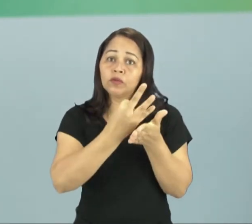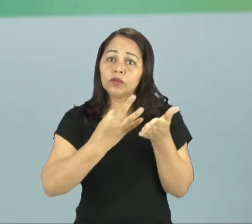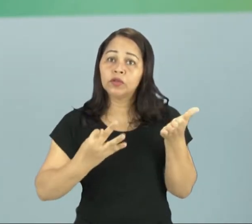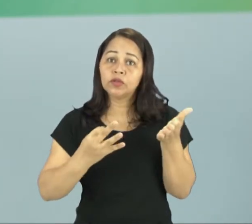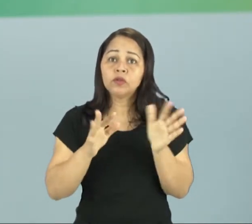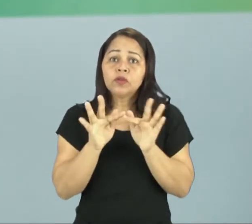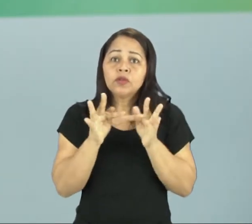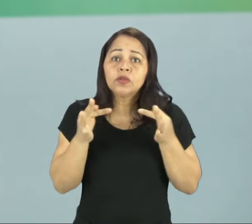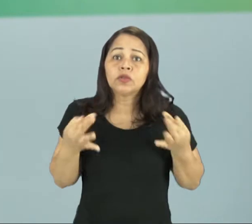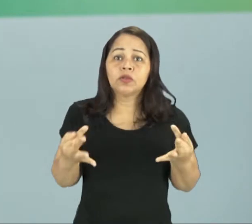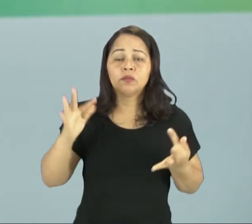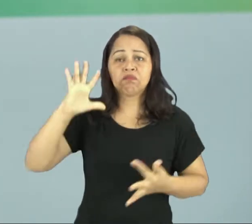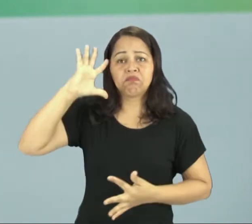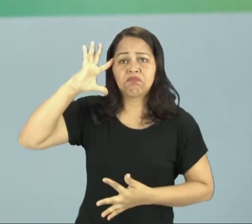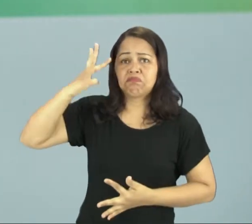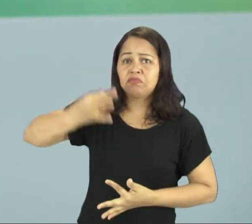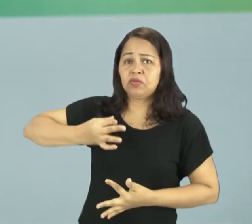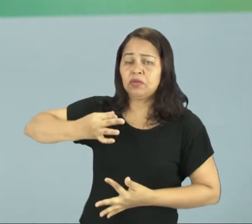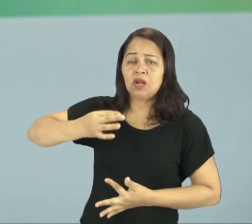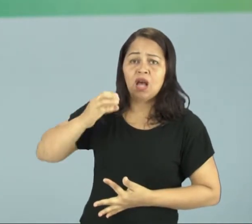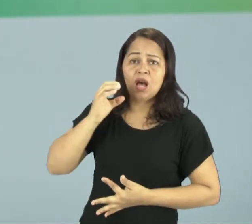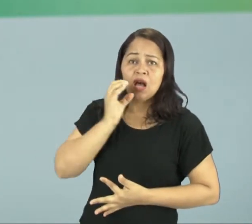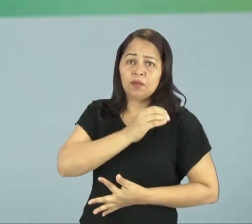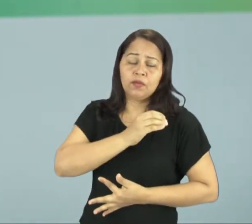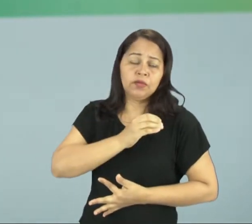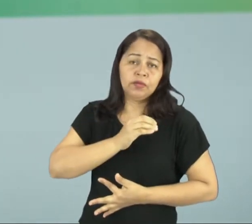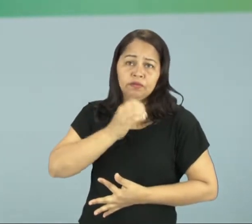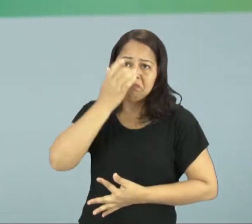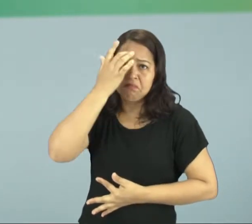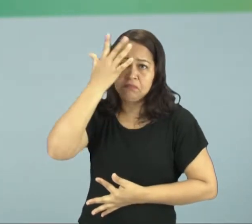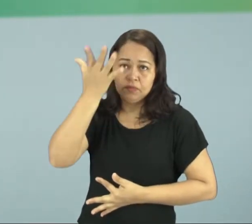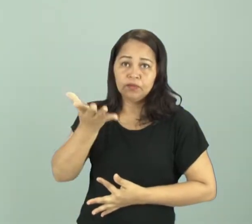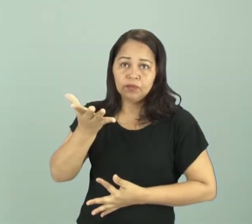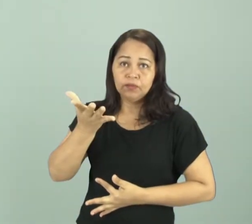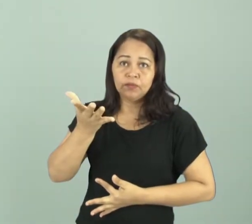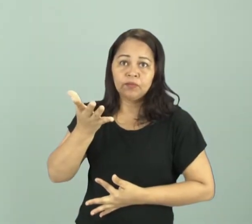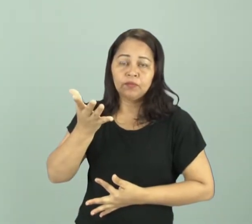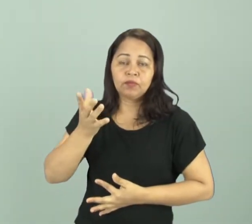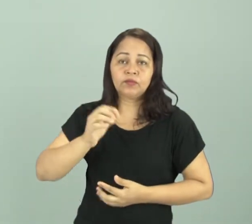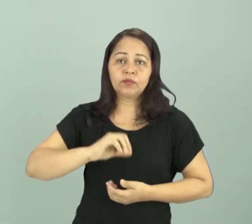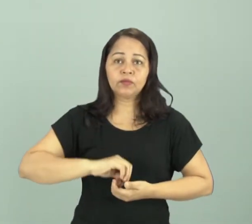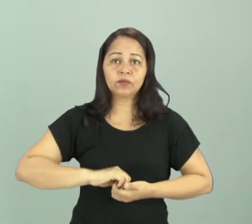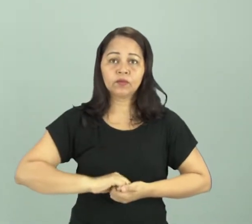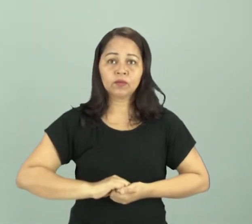de fácil compreensão. Além disso,